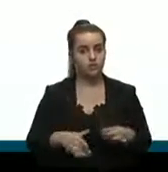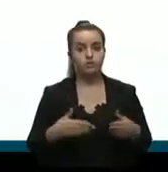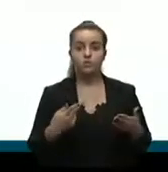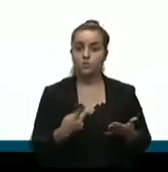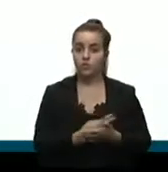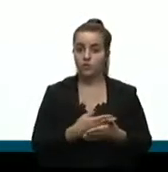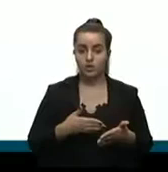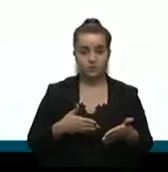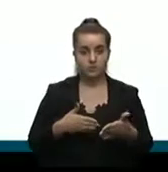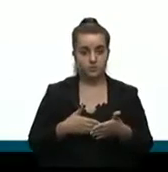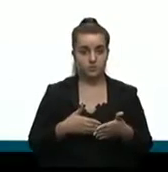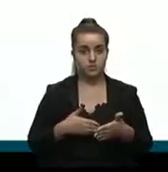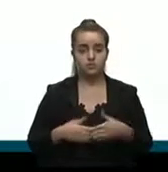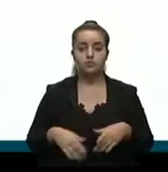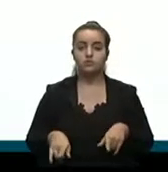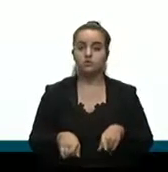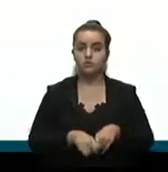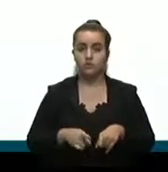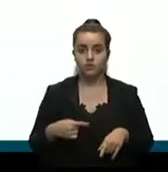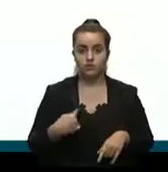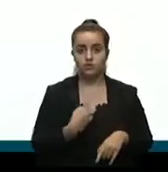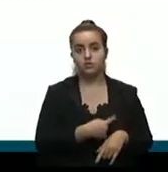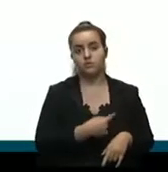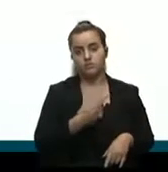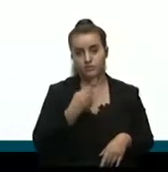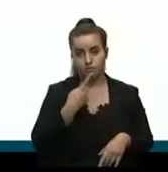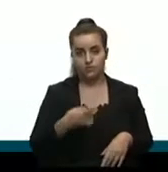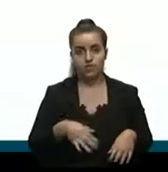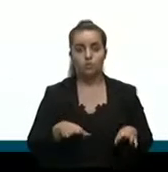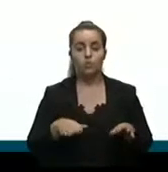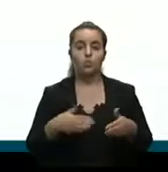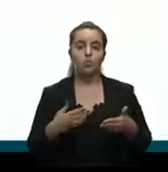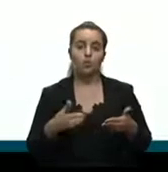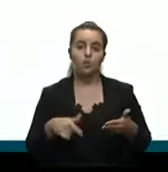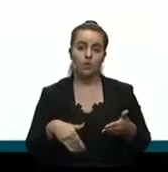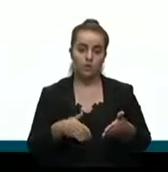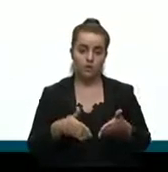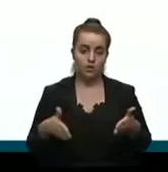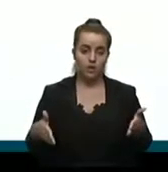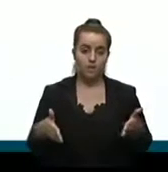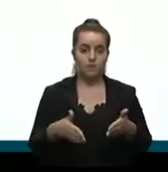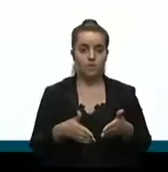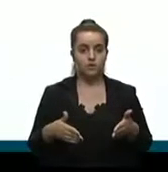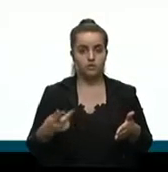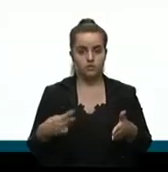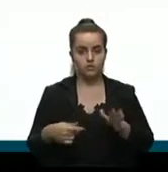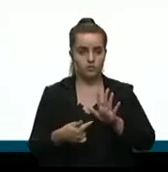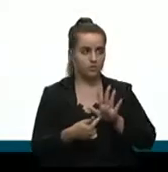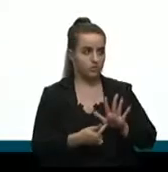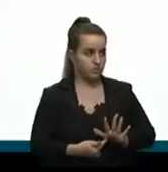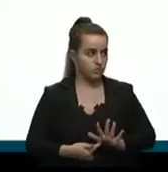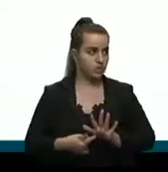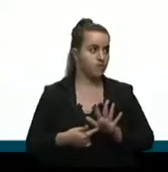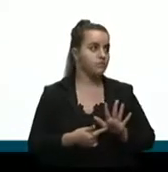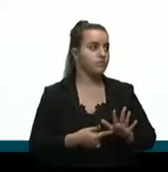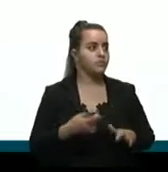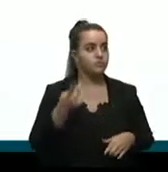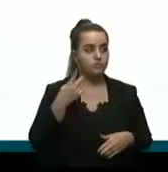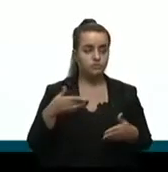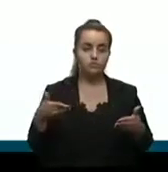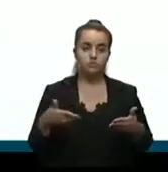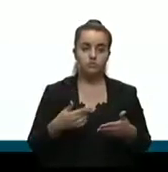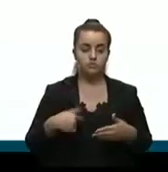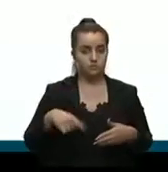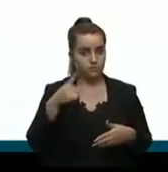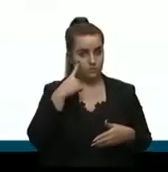erro máximo e nós vamos tratar também do tamanho da amostra. E, para tanto, considere